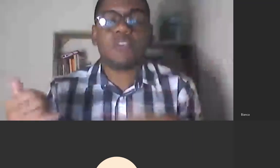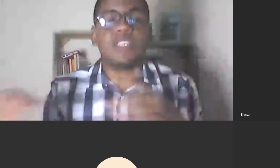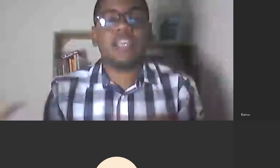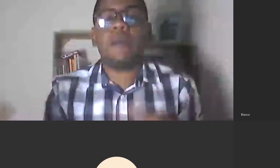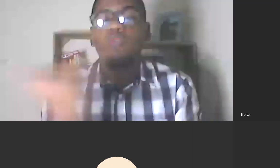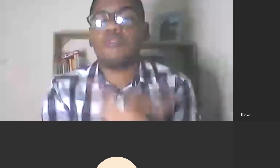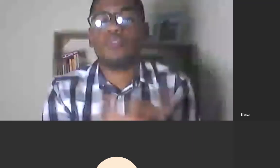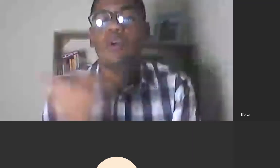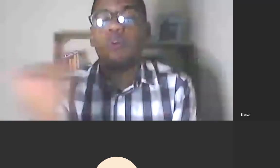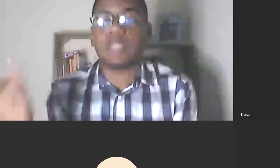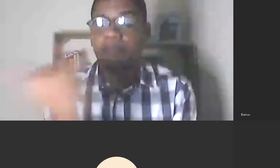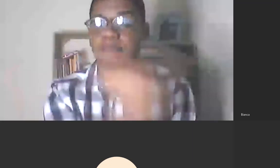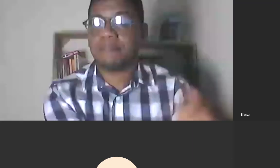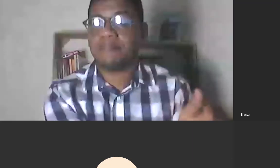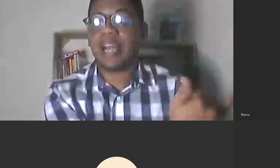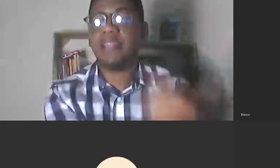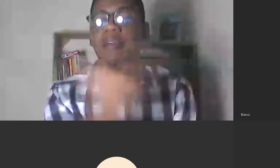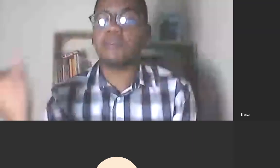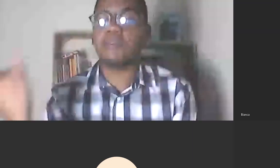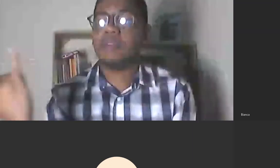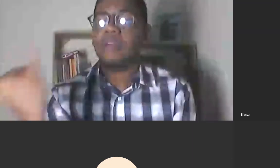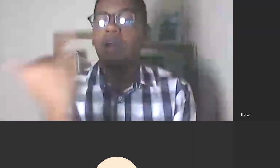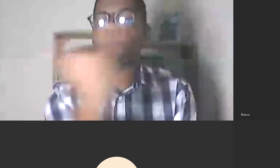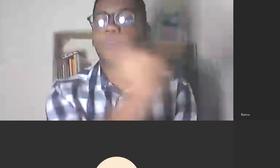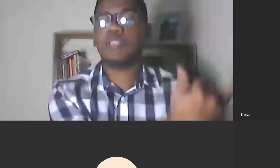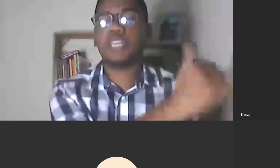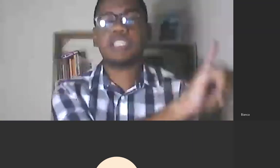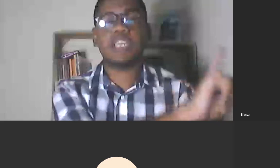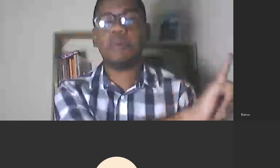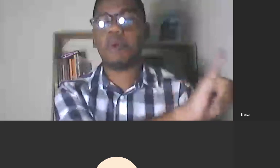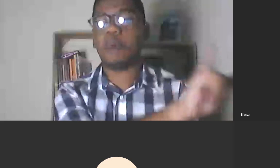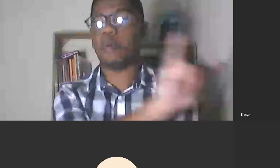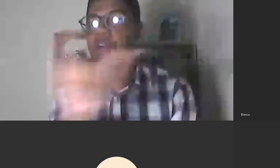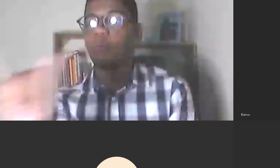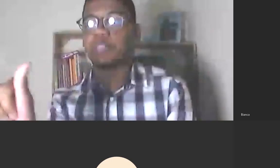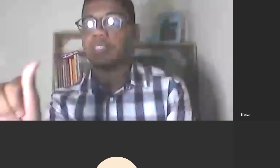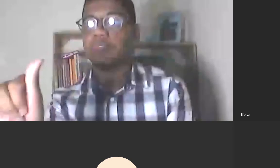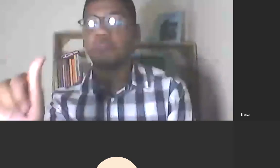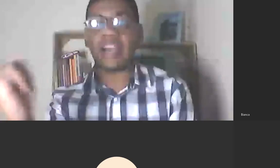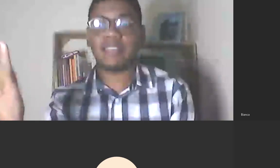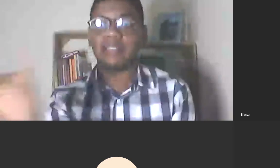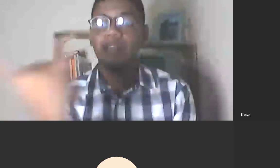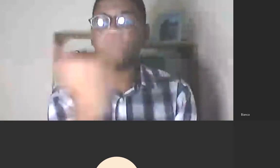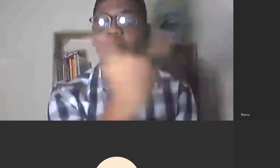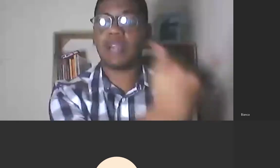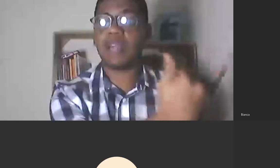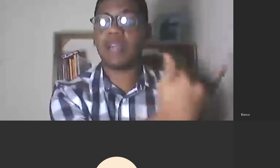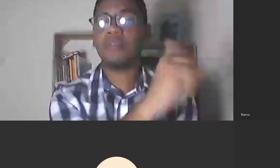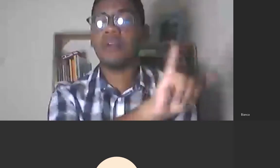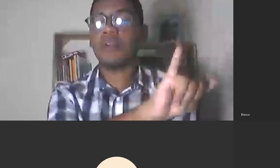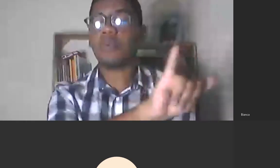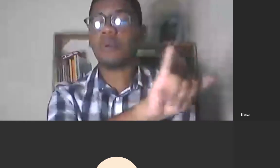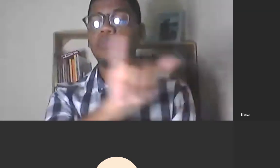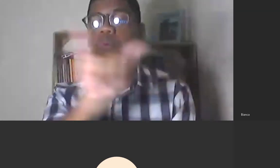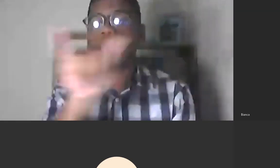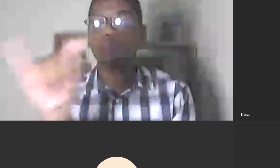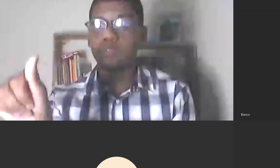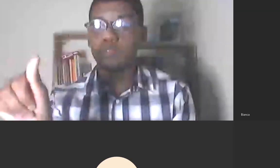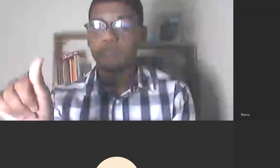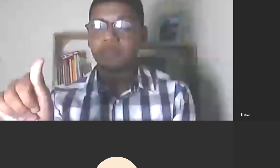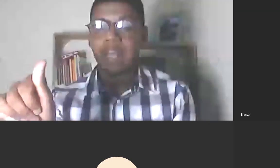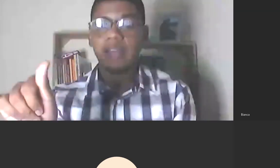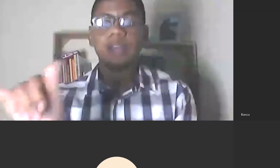pessoas estão. Eu só sei que uma pessoa avisou a outra. Tá? Então, ó, aponto numa direção ou aponto na outra. Tanto faz. Para um lado quanto